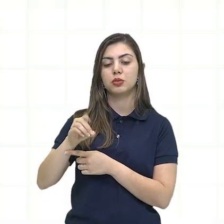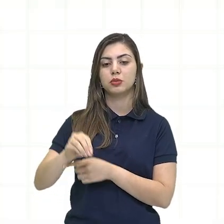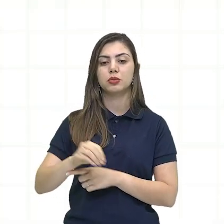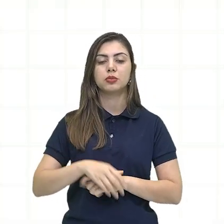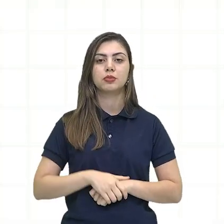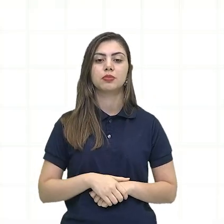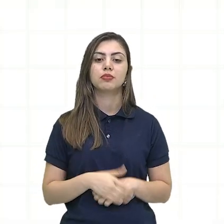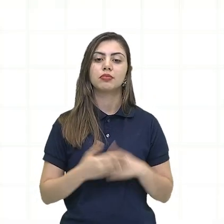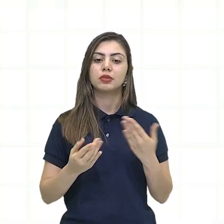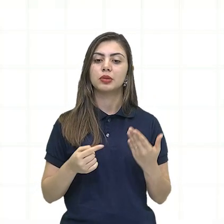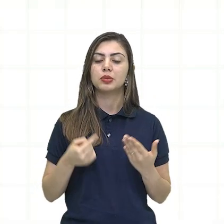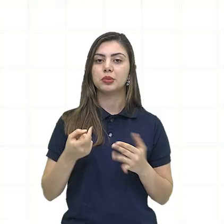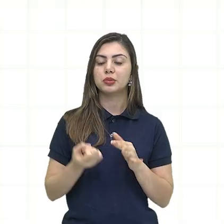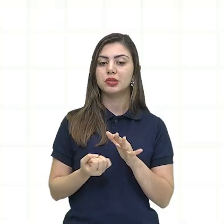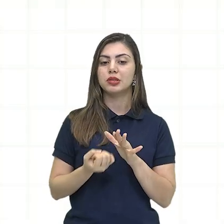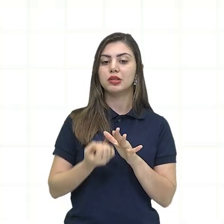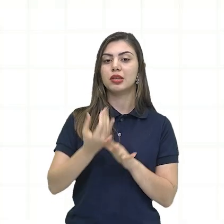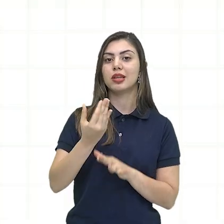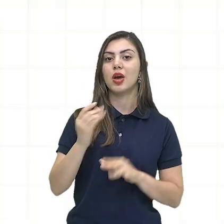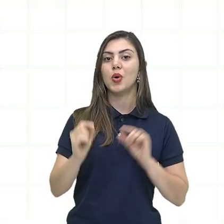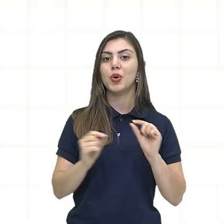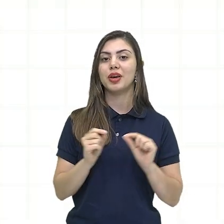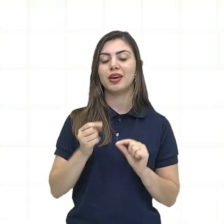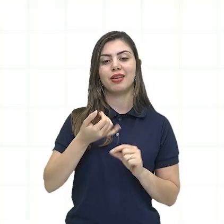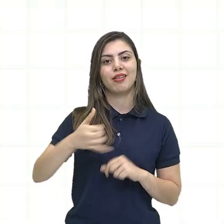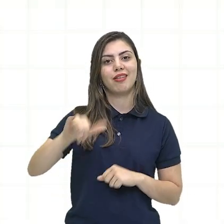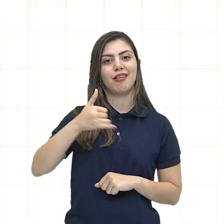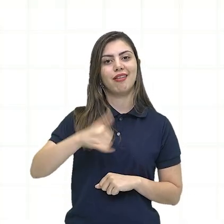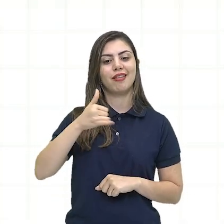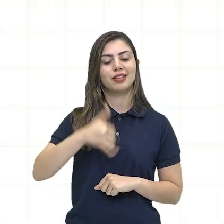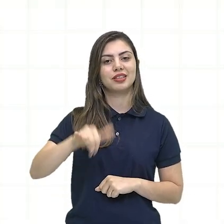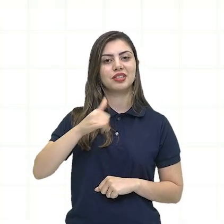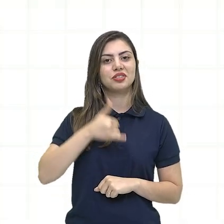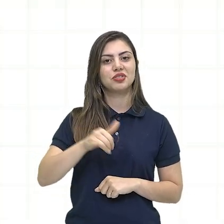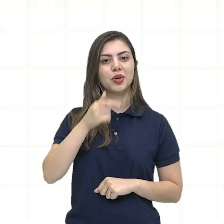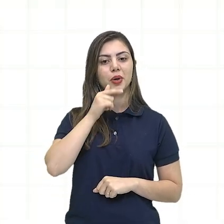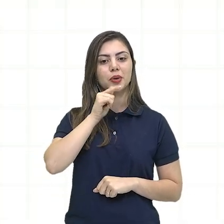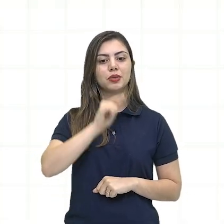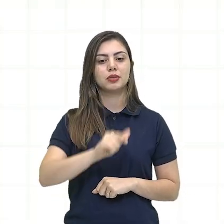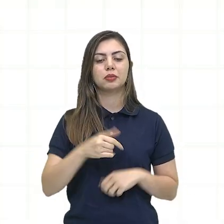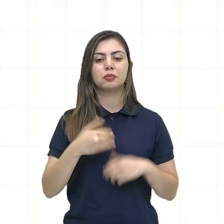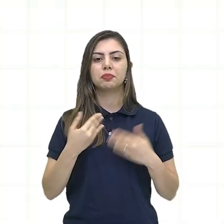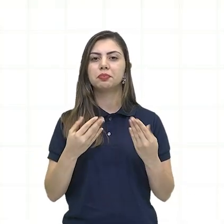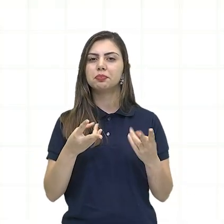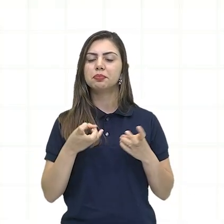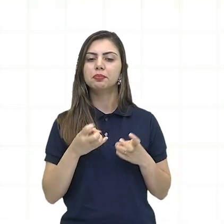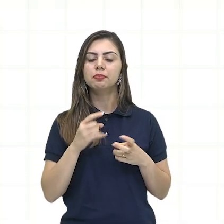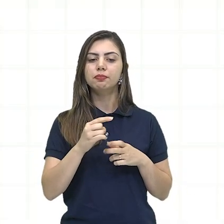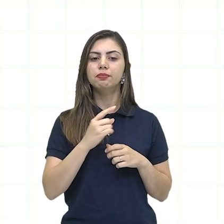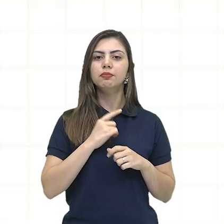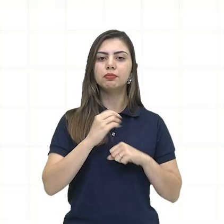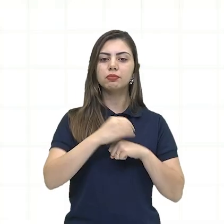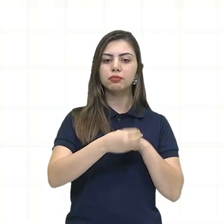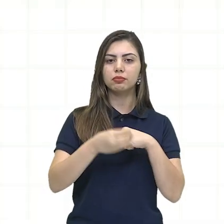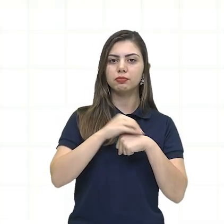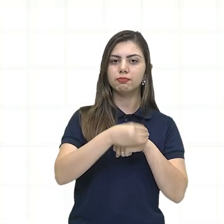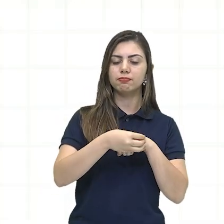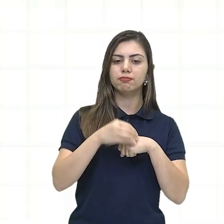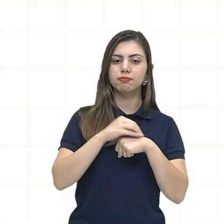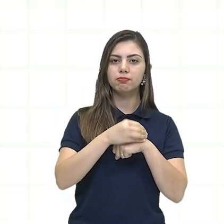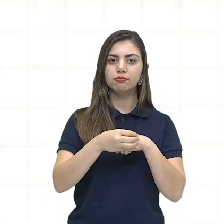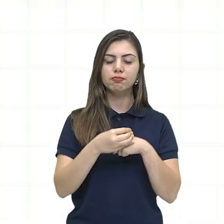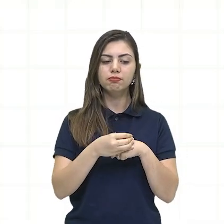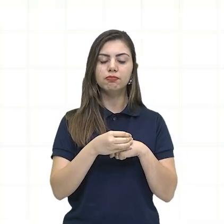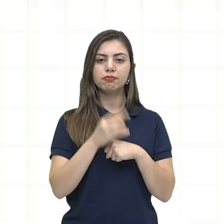eu consigo fazer a produção de energia, ou seja, as moléculas da água, quando